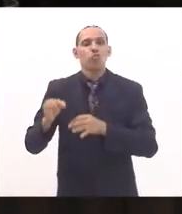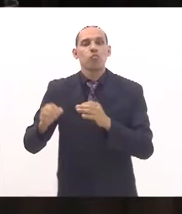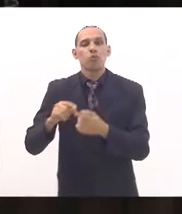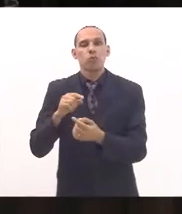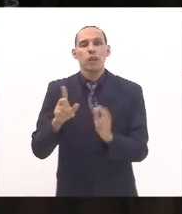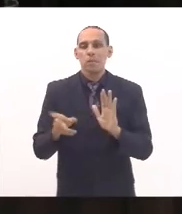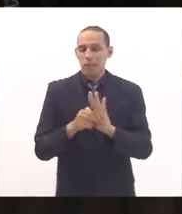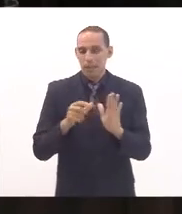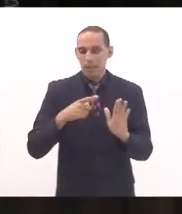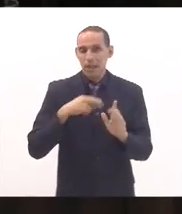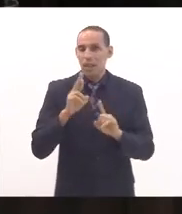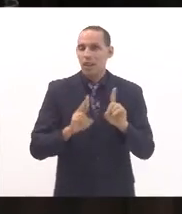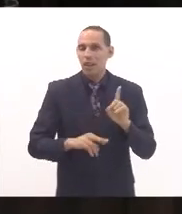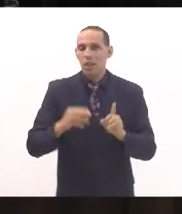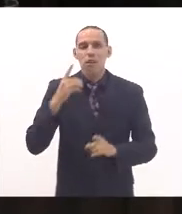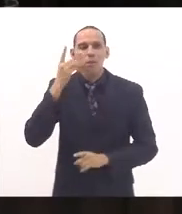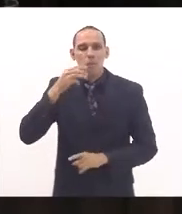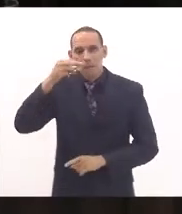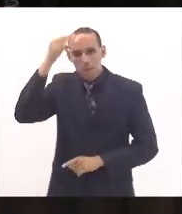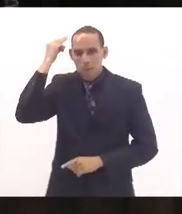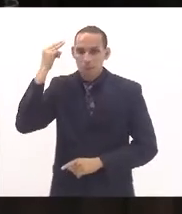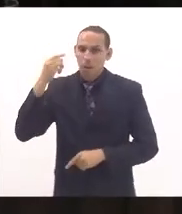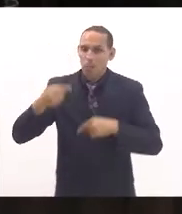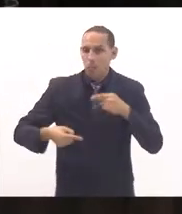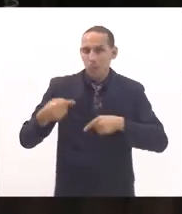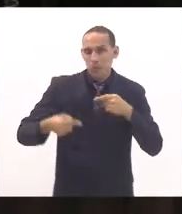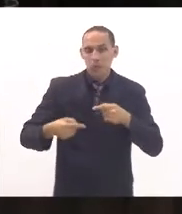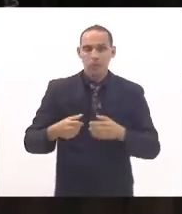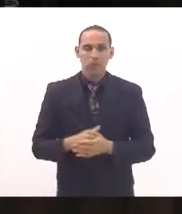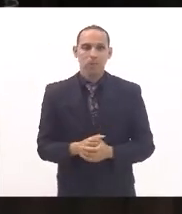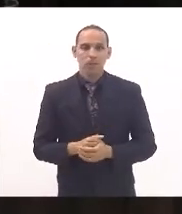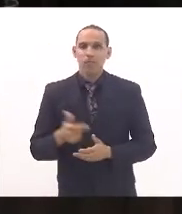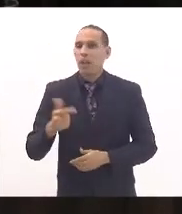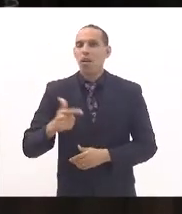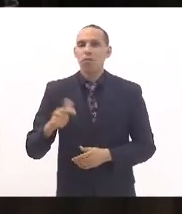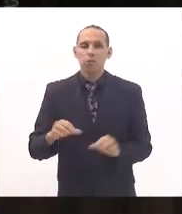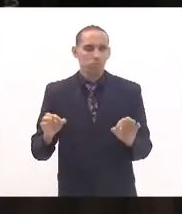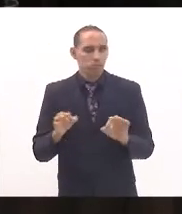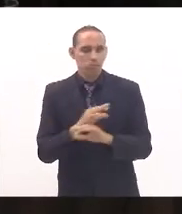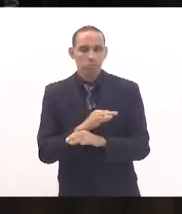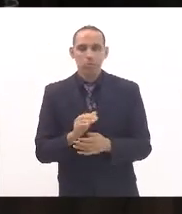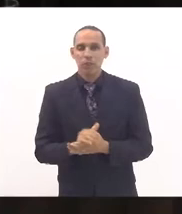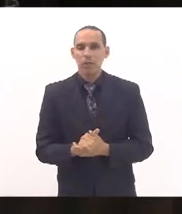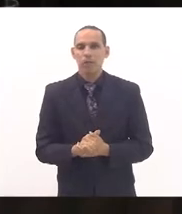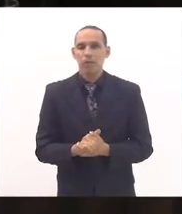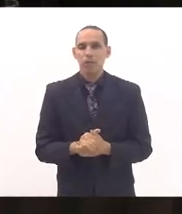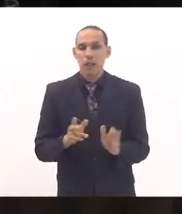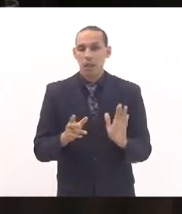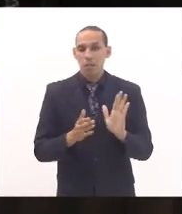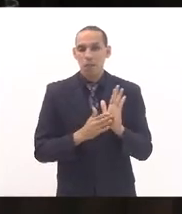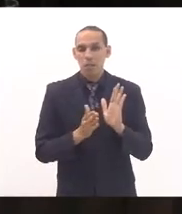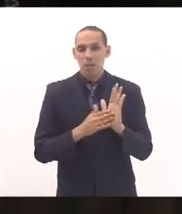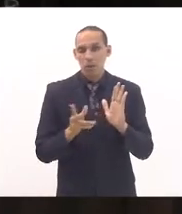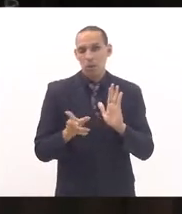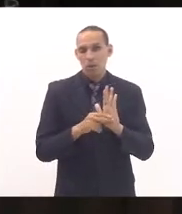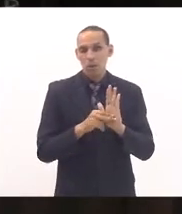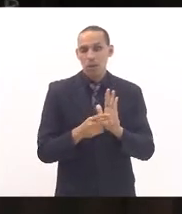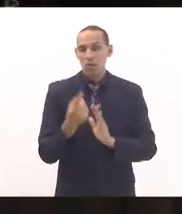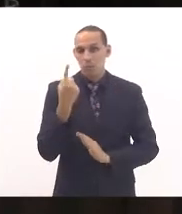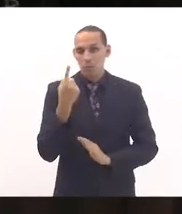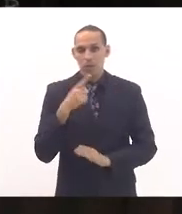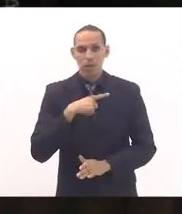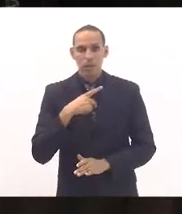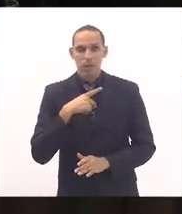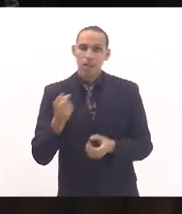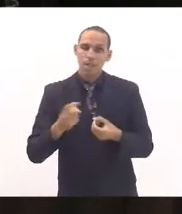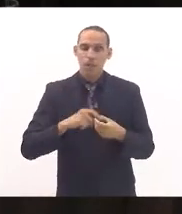Relator, deputado Márcio Pacheco. Em discussão. Não havendo quem queira discutir, encerra a discussão. A presente proposta recebeu 1